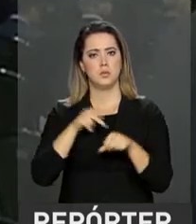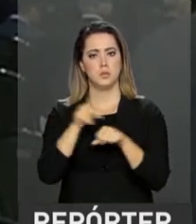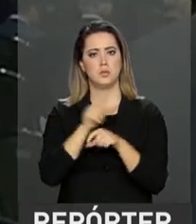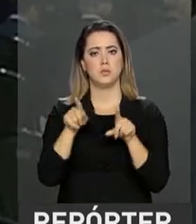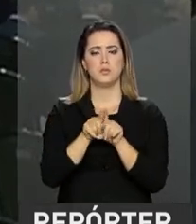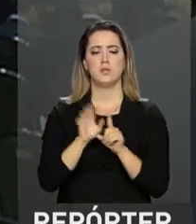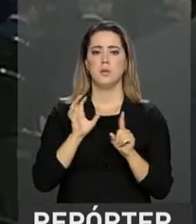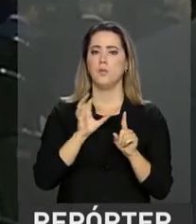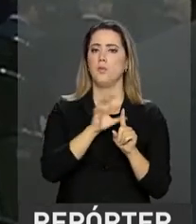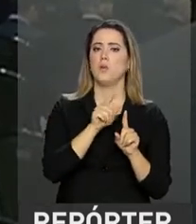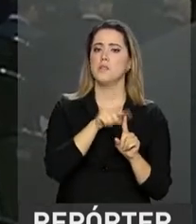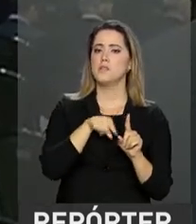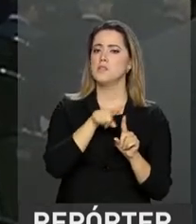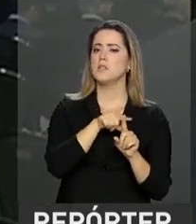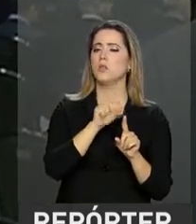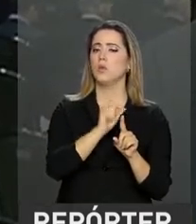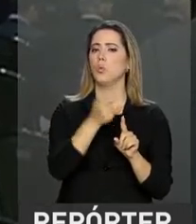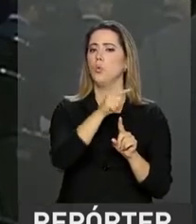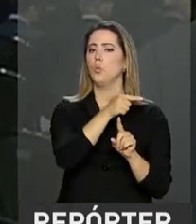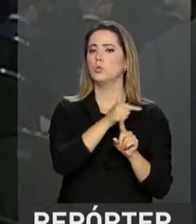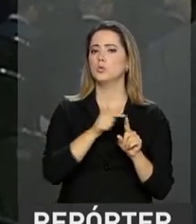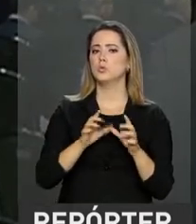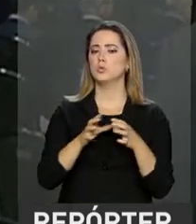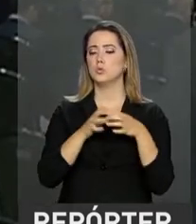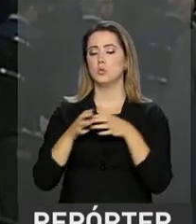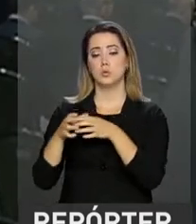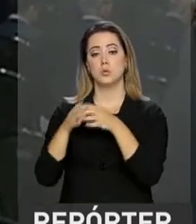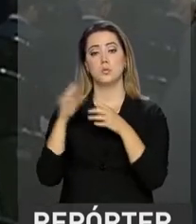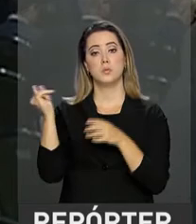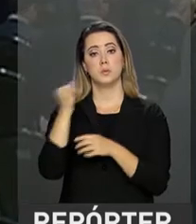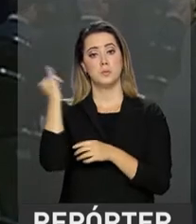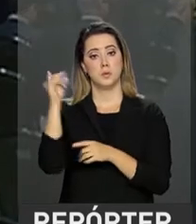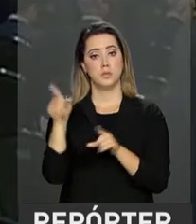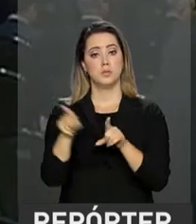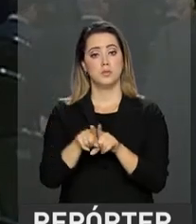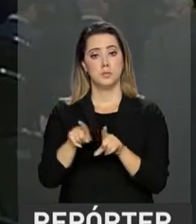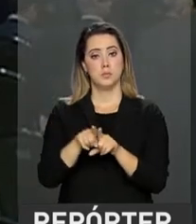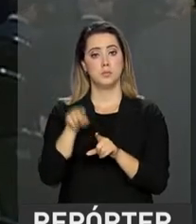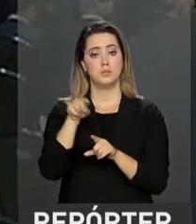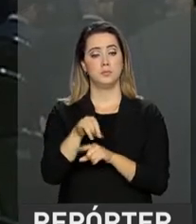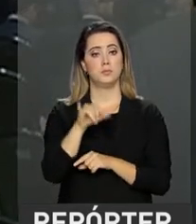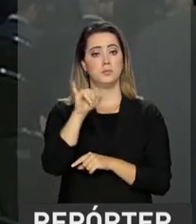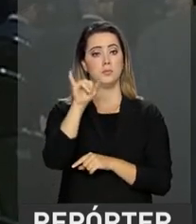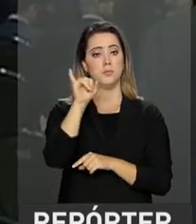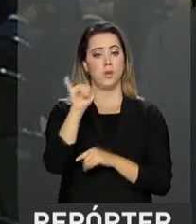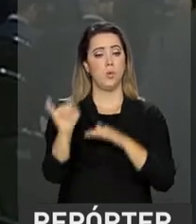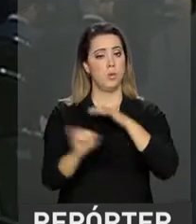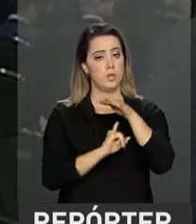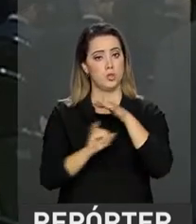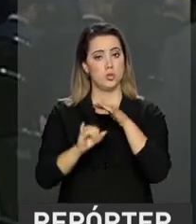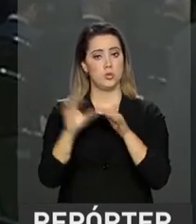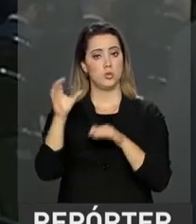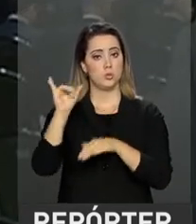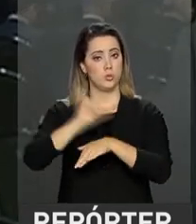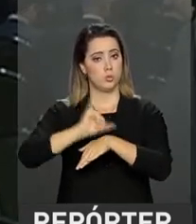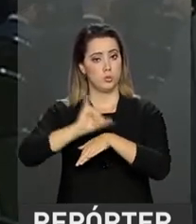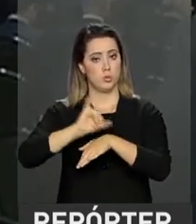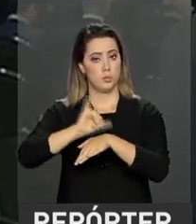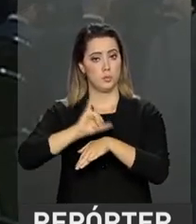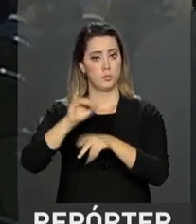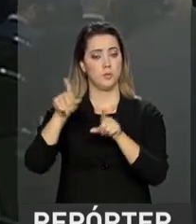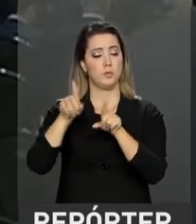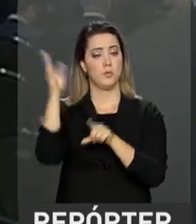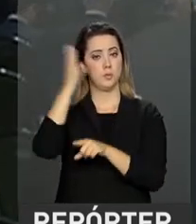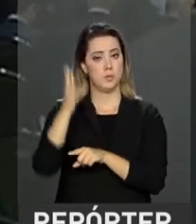tem reflexos em vários outros setores também. O Instituto Aço Brasil, que reúne, por exemplo, algumas